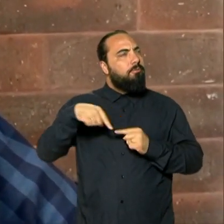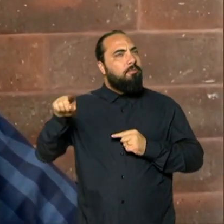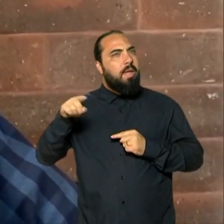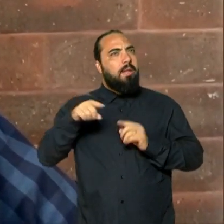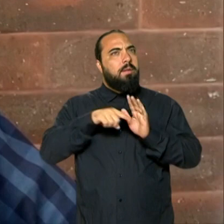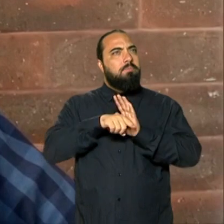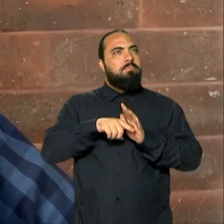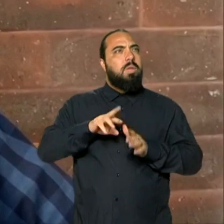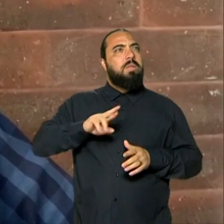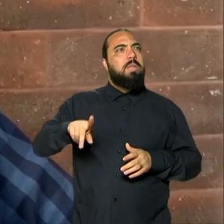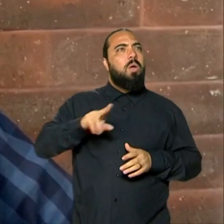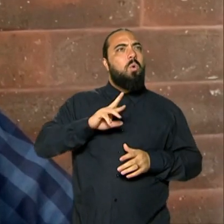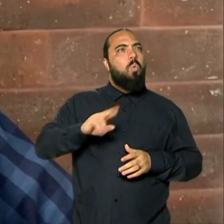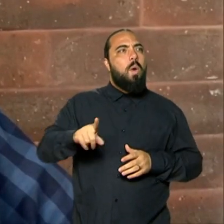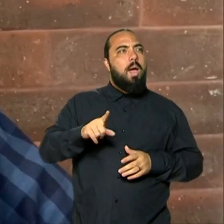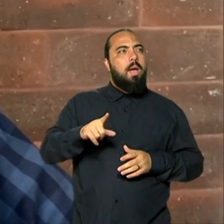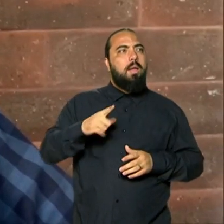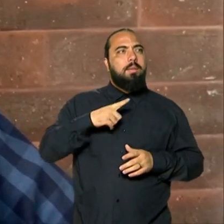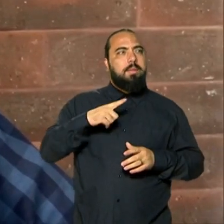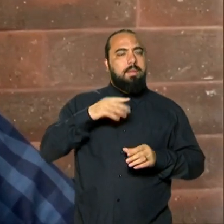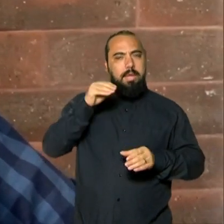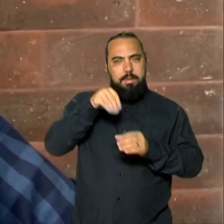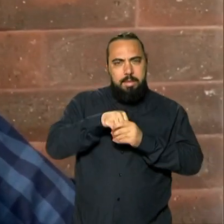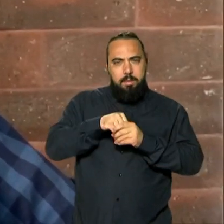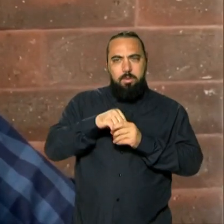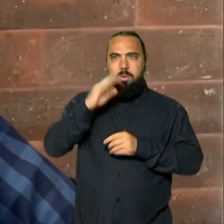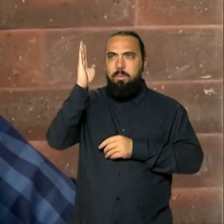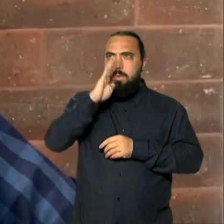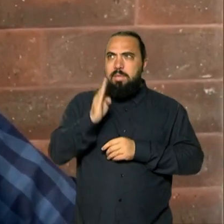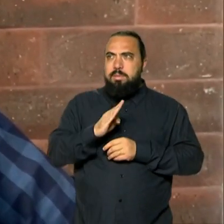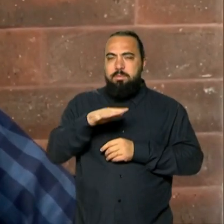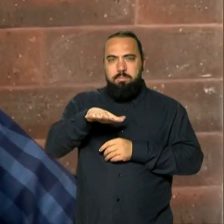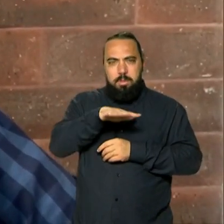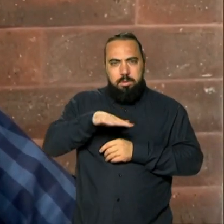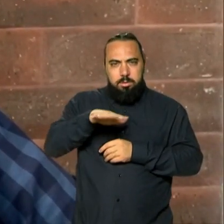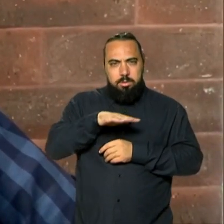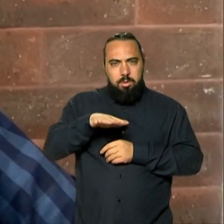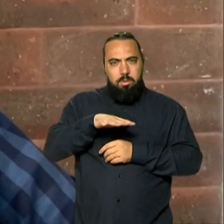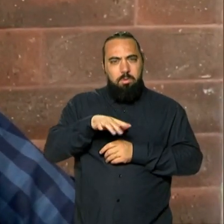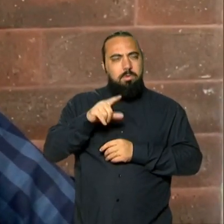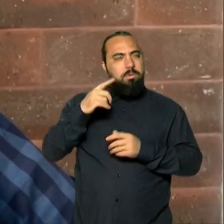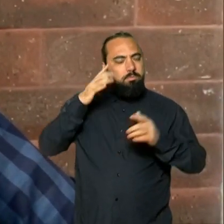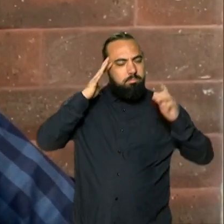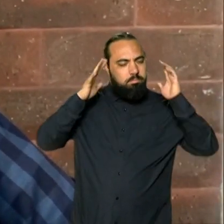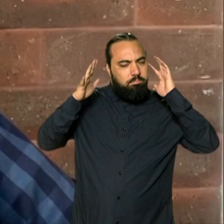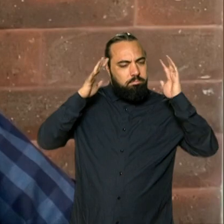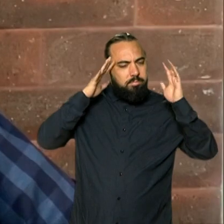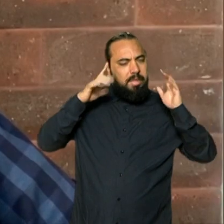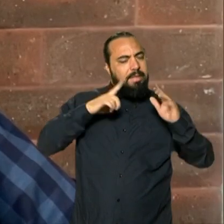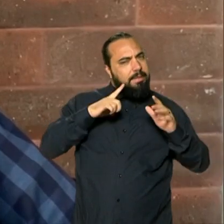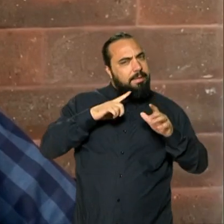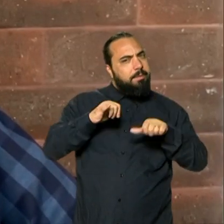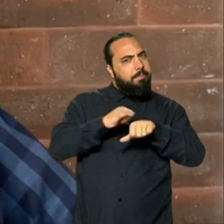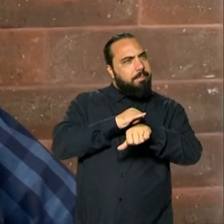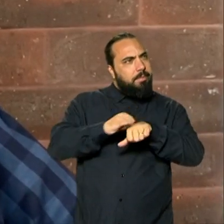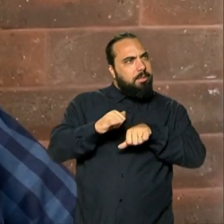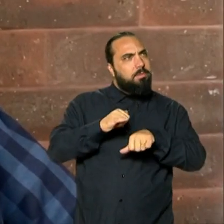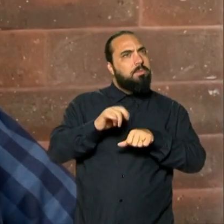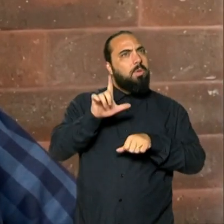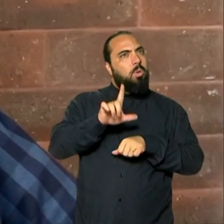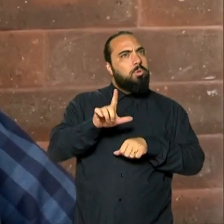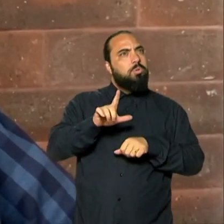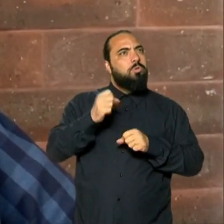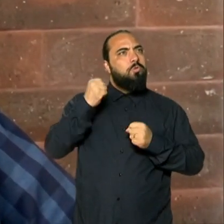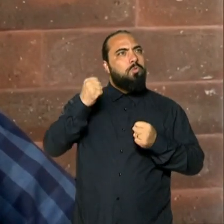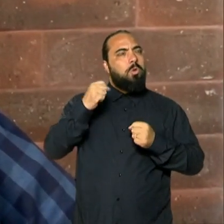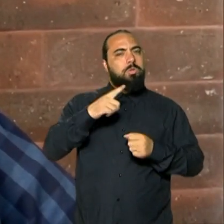coleta em um parque nacional dentro do Brasil, ou em alguma região dentro do Brasil, você começa a ter que ter um planejamento logístico muito forte. Então você tem